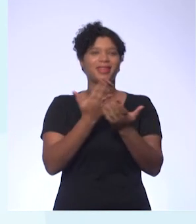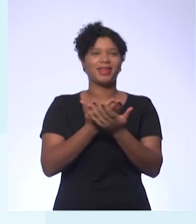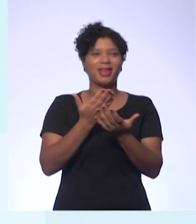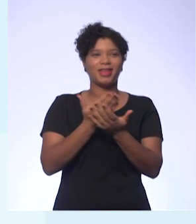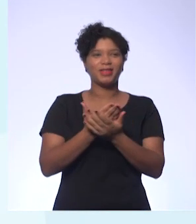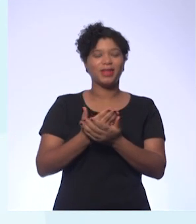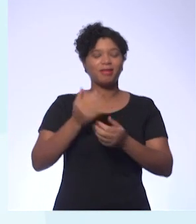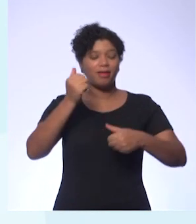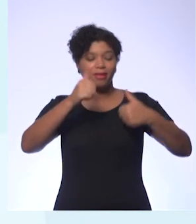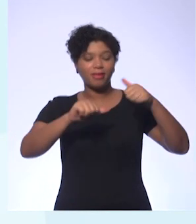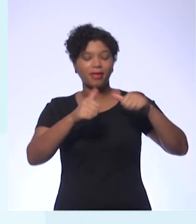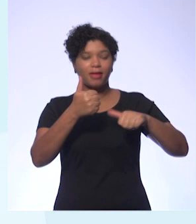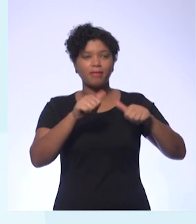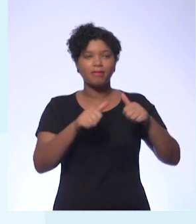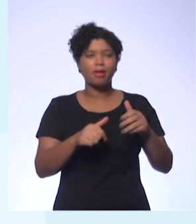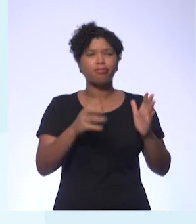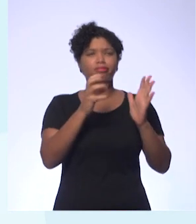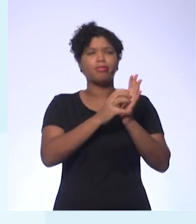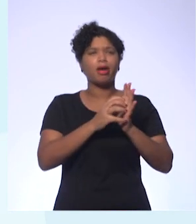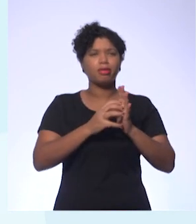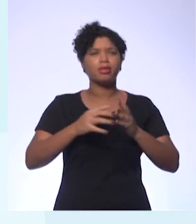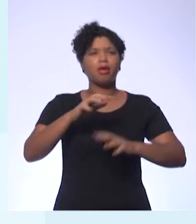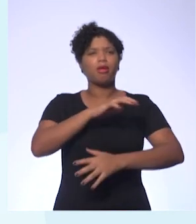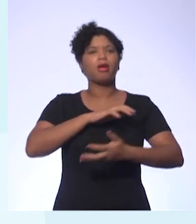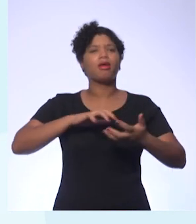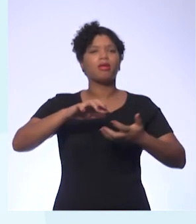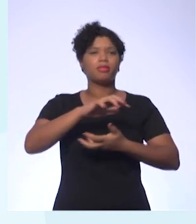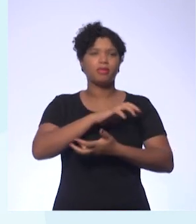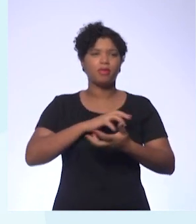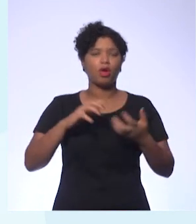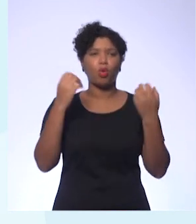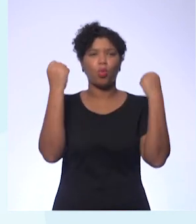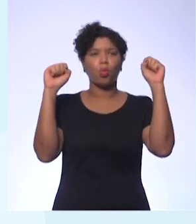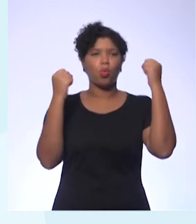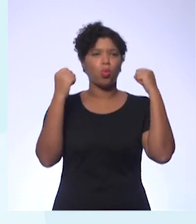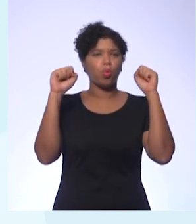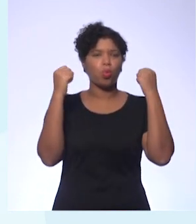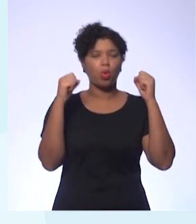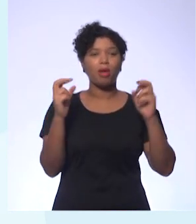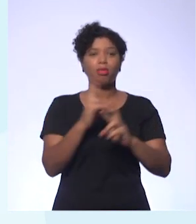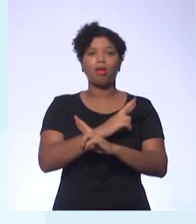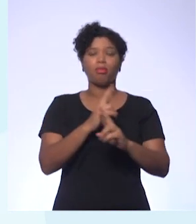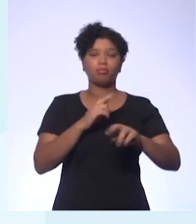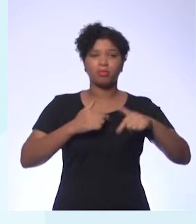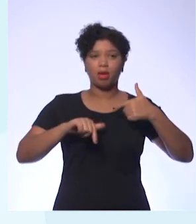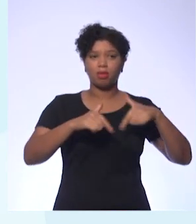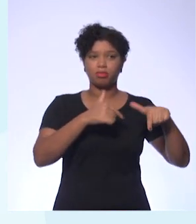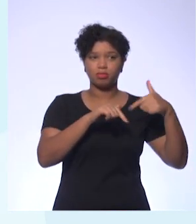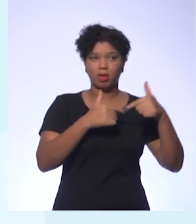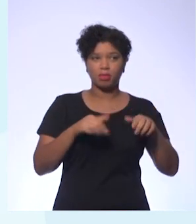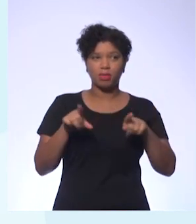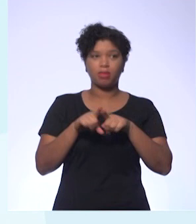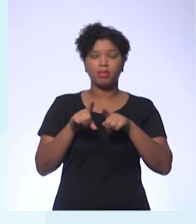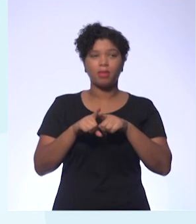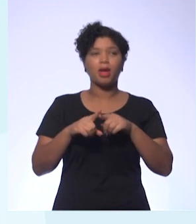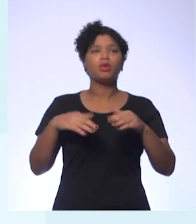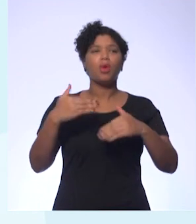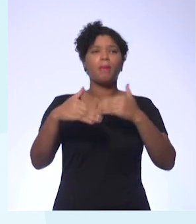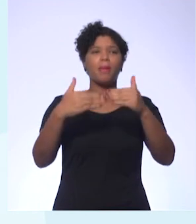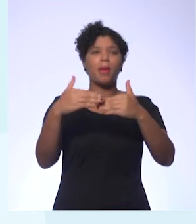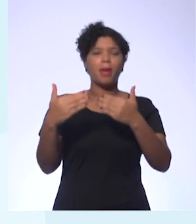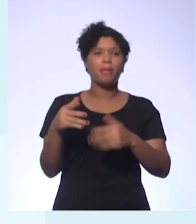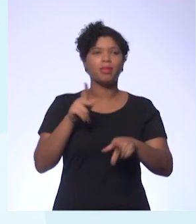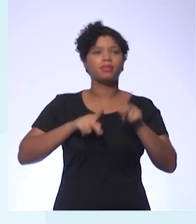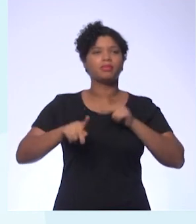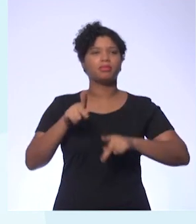os impactos da Revolução Industrial nas relações de trabalho, na produção e circulação de povos, produtos